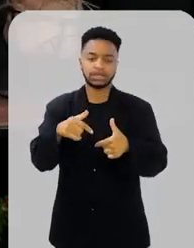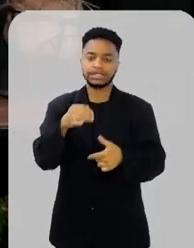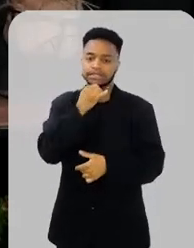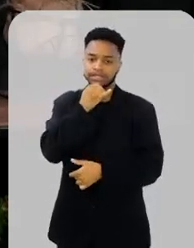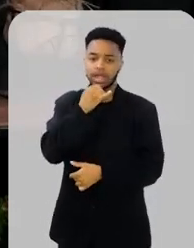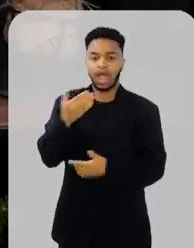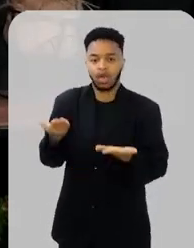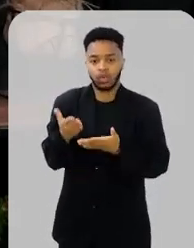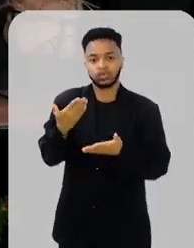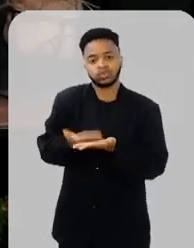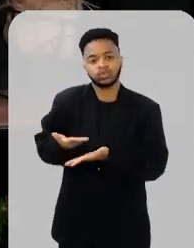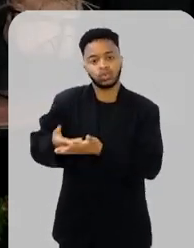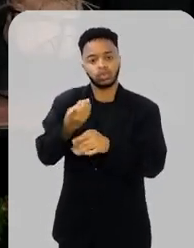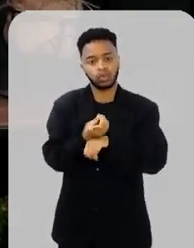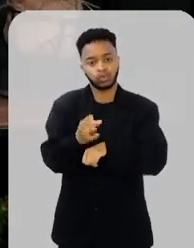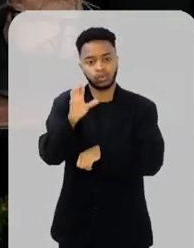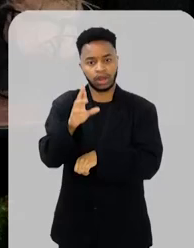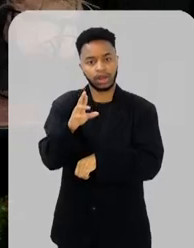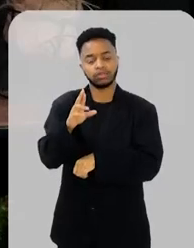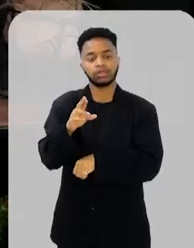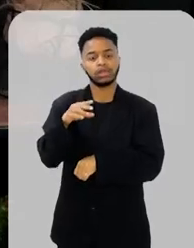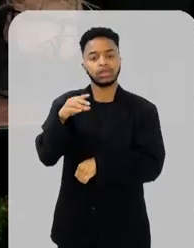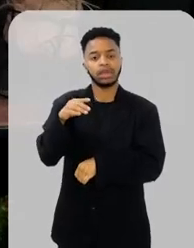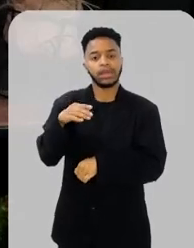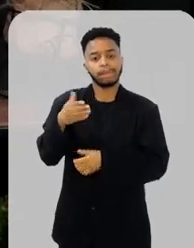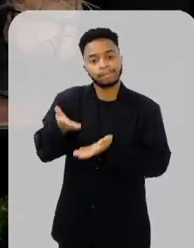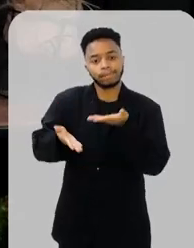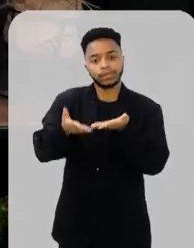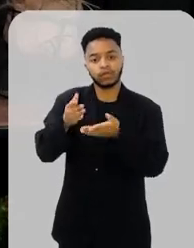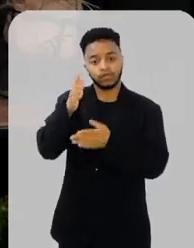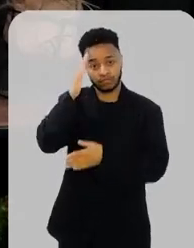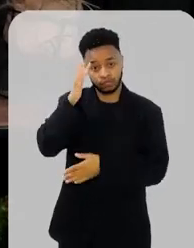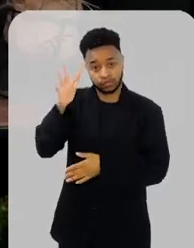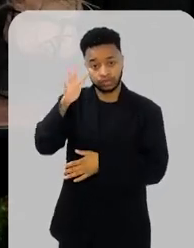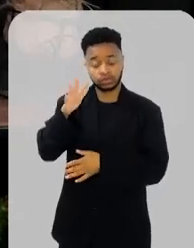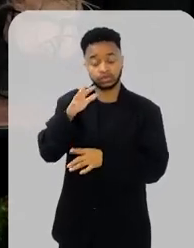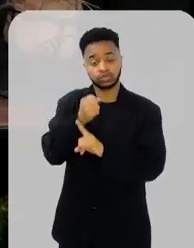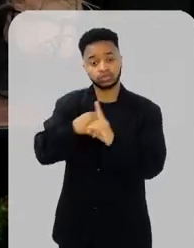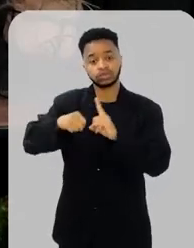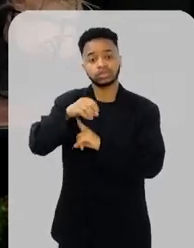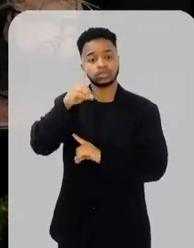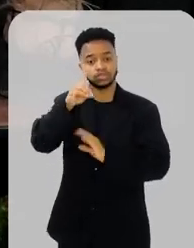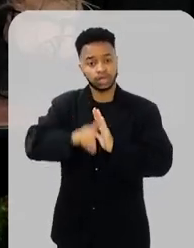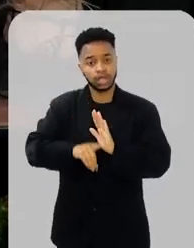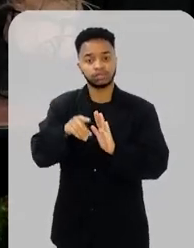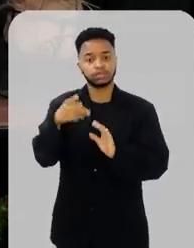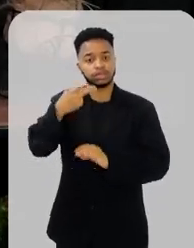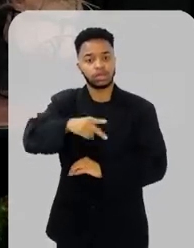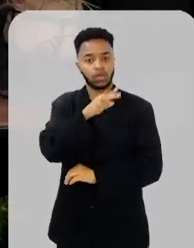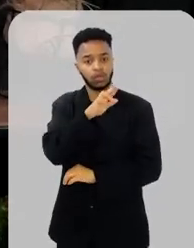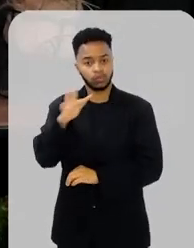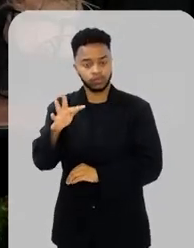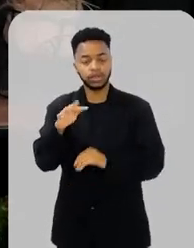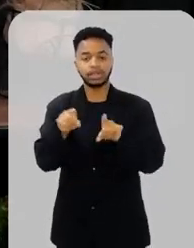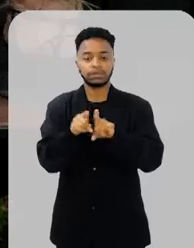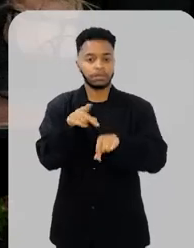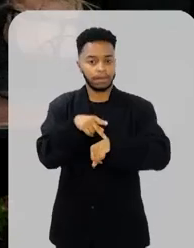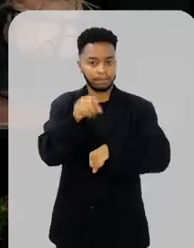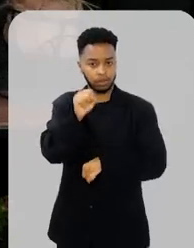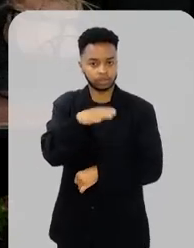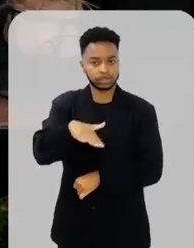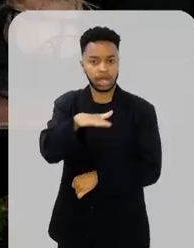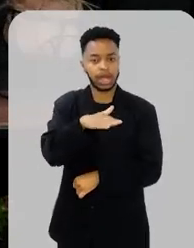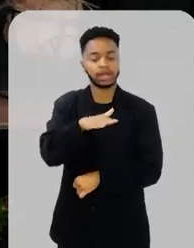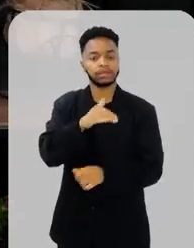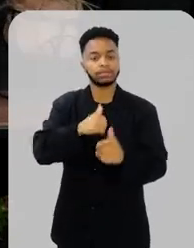como doutorando de Sociologia e Direito pela própria Universidade Federal Fluminense e pós-graduando em Criminologia e Direito Penal. Seja bem-vindo, Paulo. Obrigado.